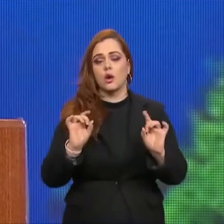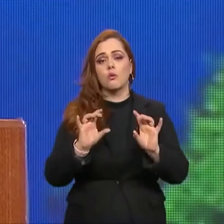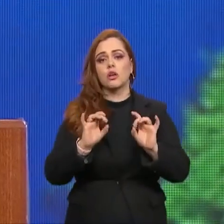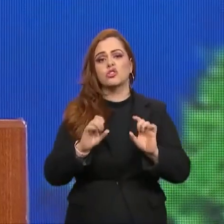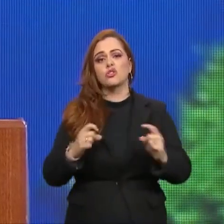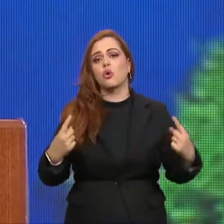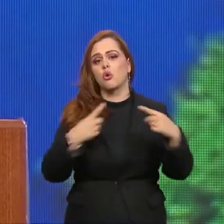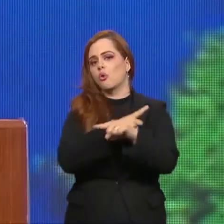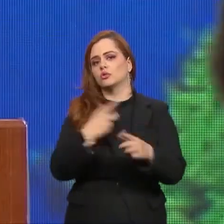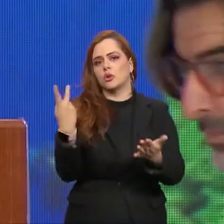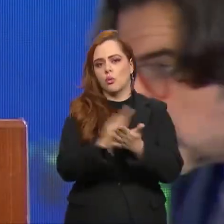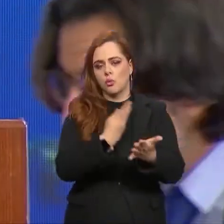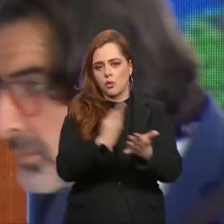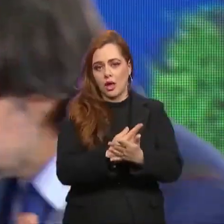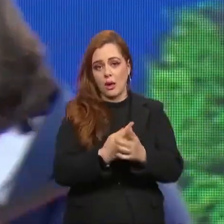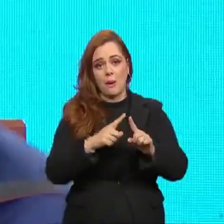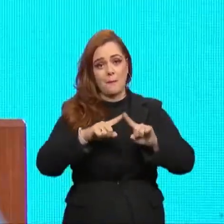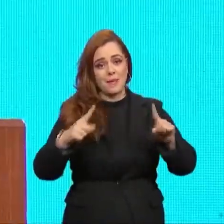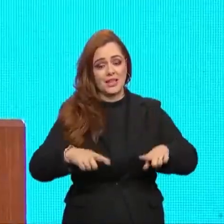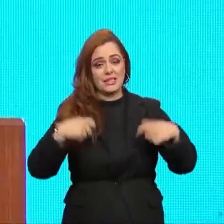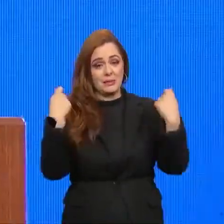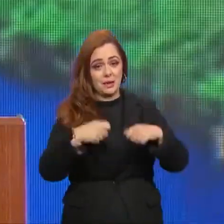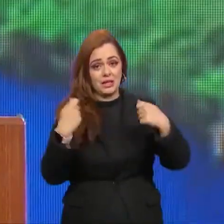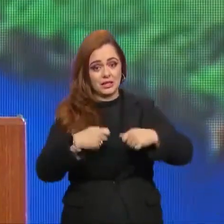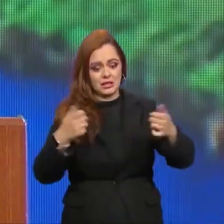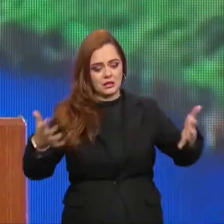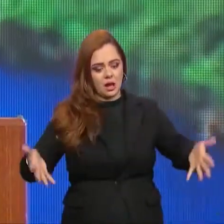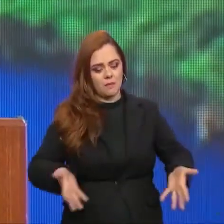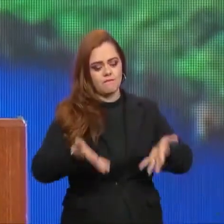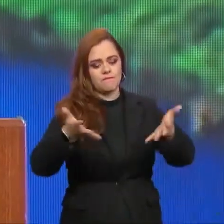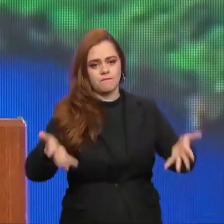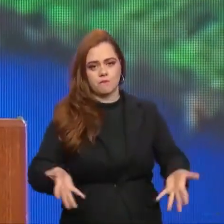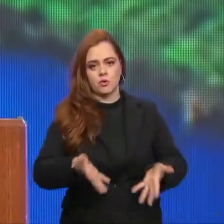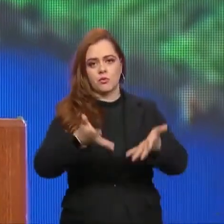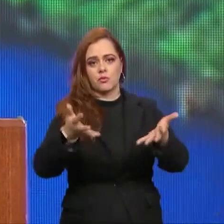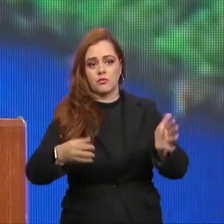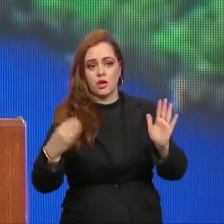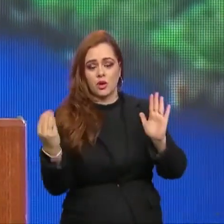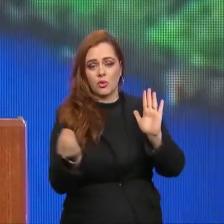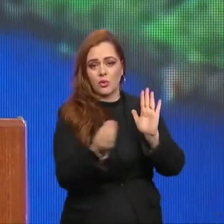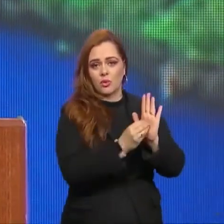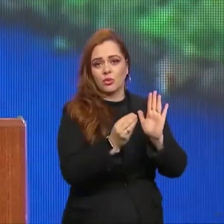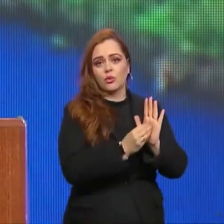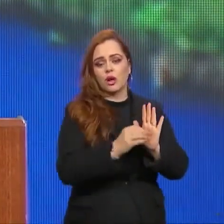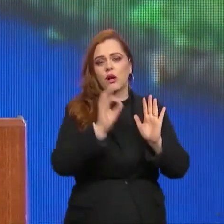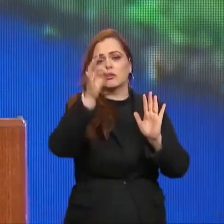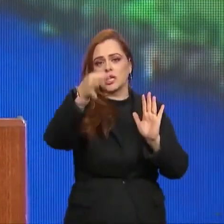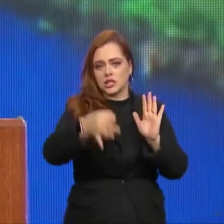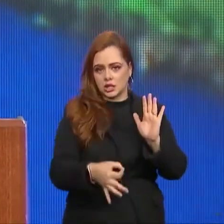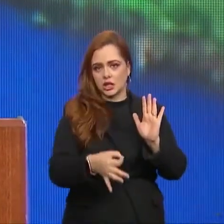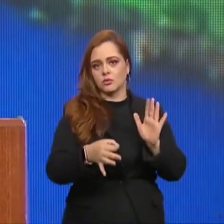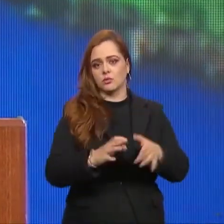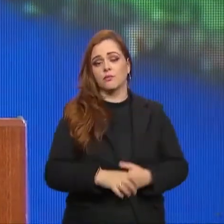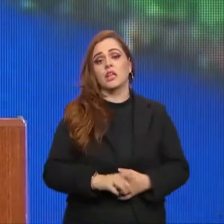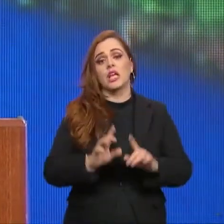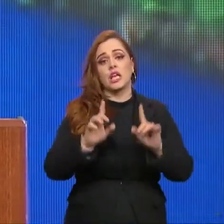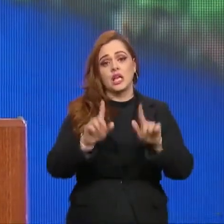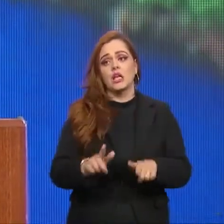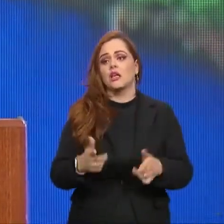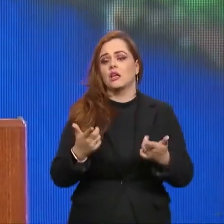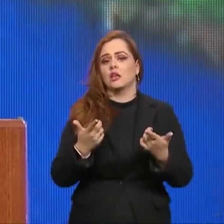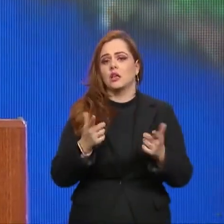está errado, é preciso promover e implementar o que é correto. Isso